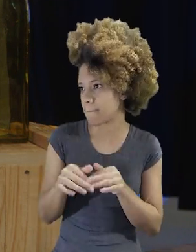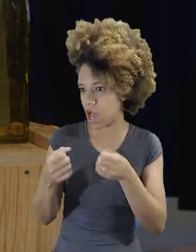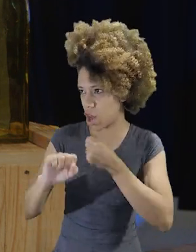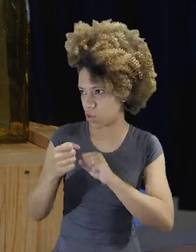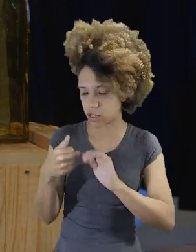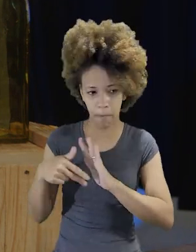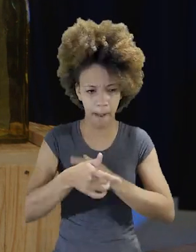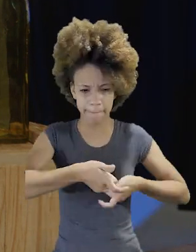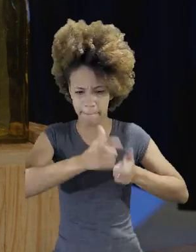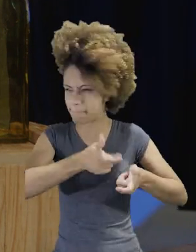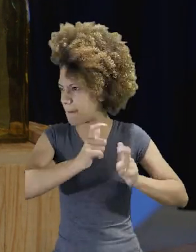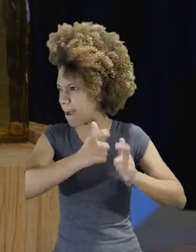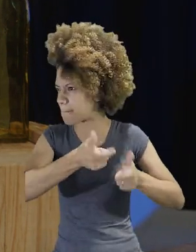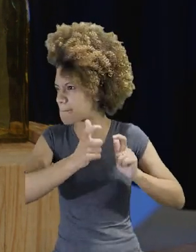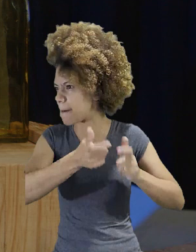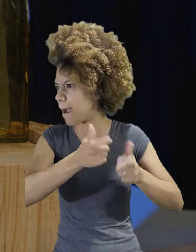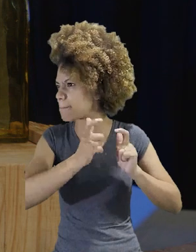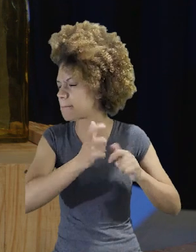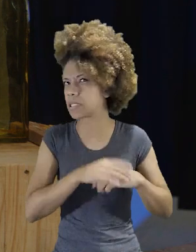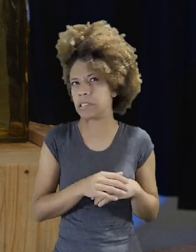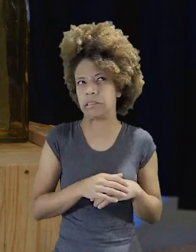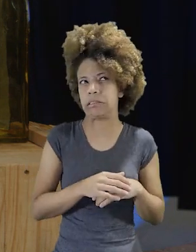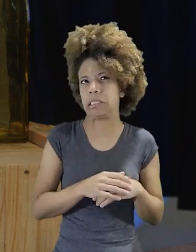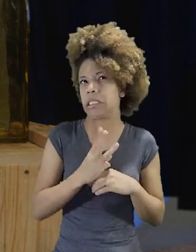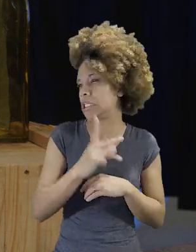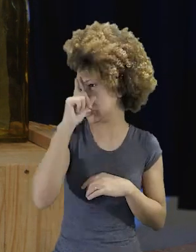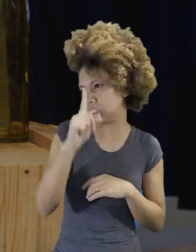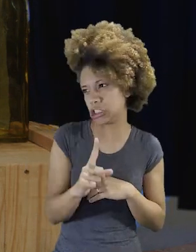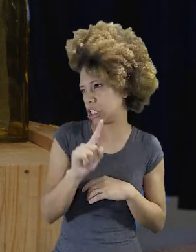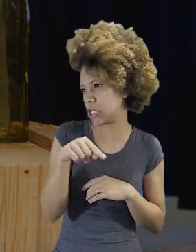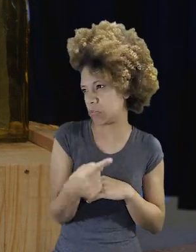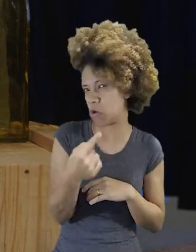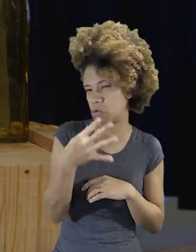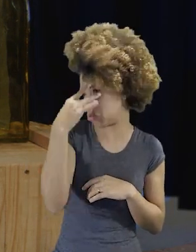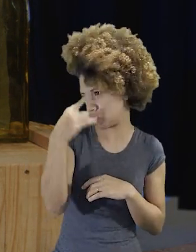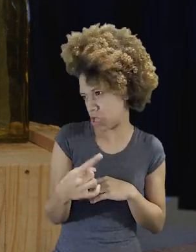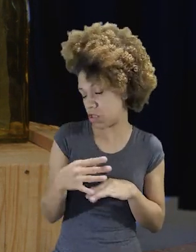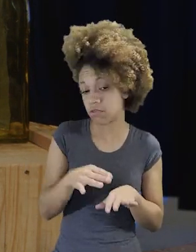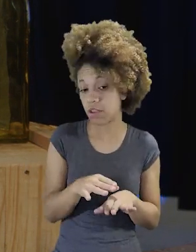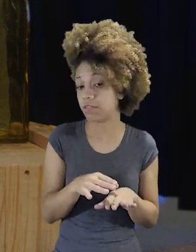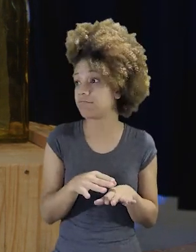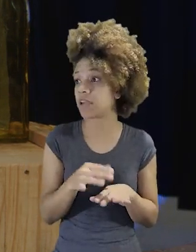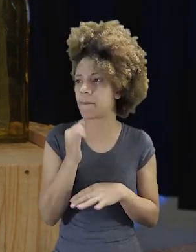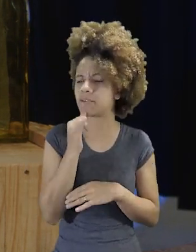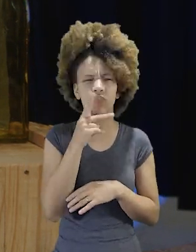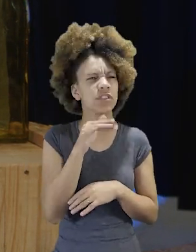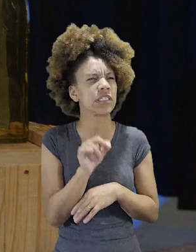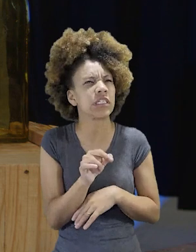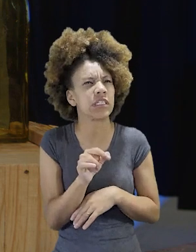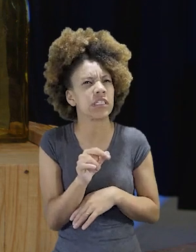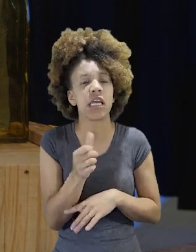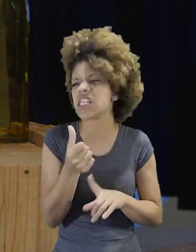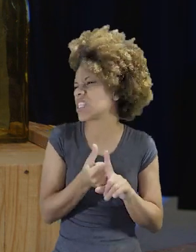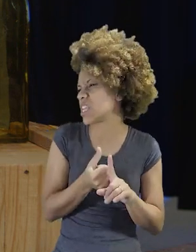o chupar aquela alvejado né e vai aparecer Acho que uns três ou quatro dias depois E aí foi E